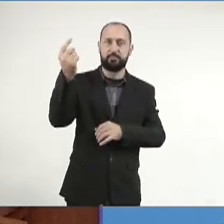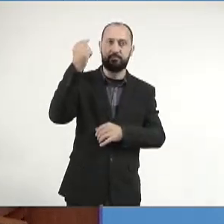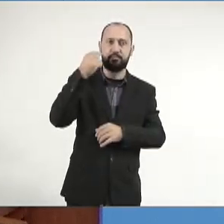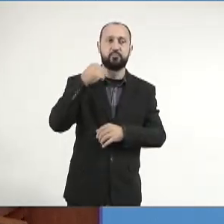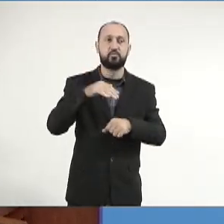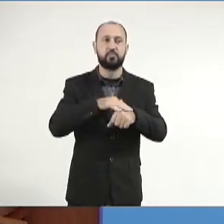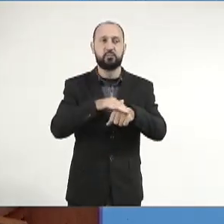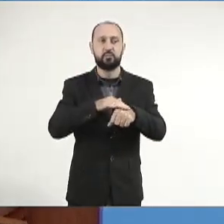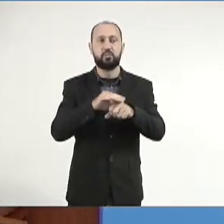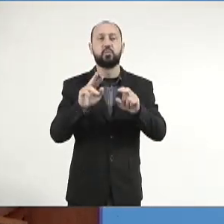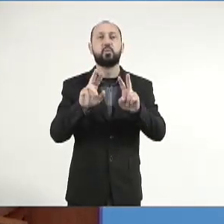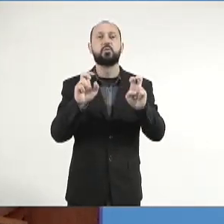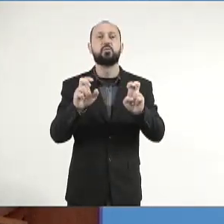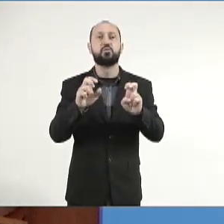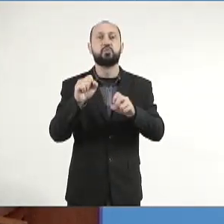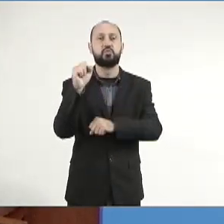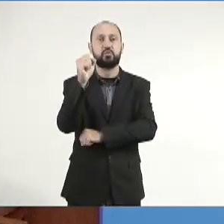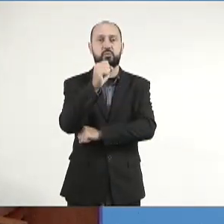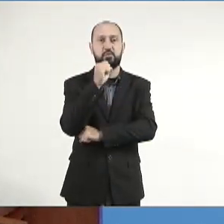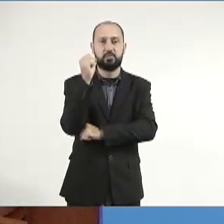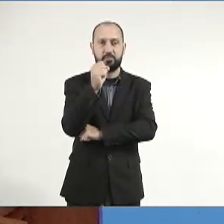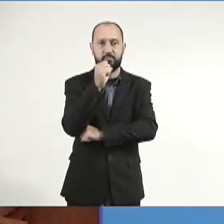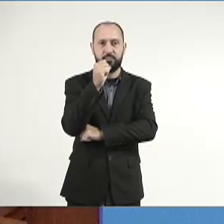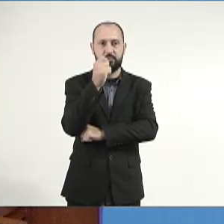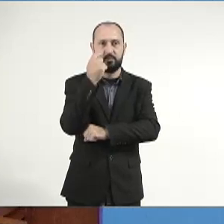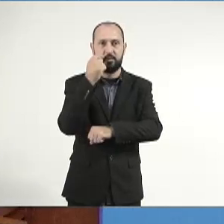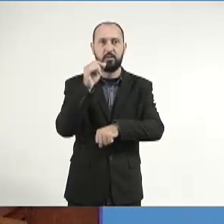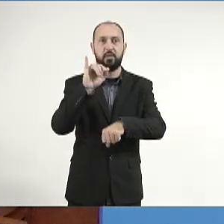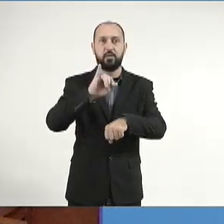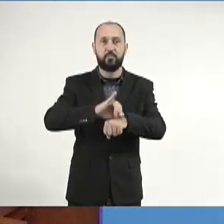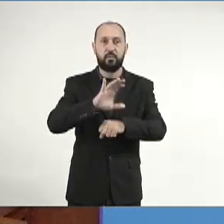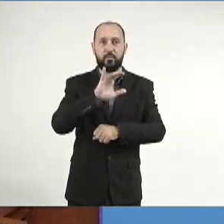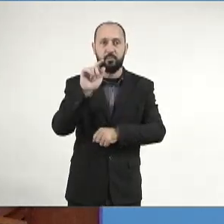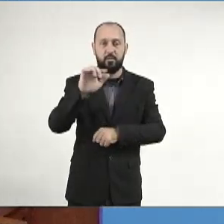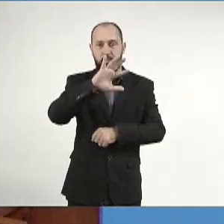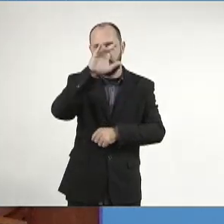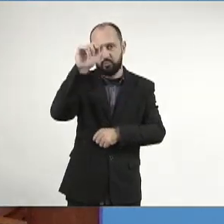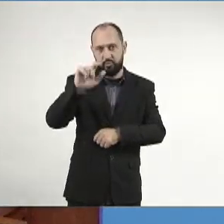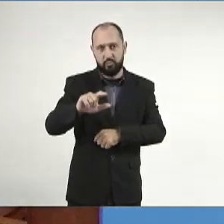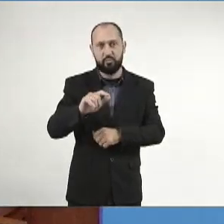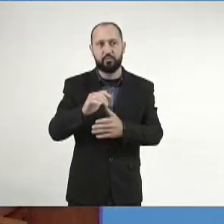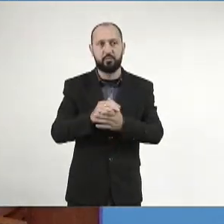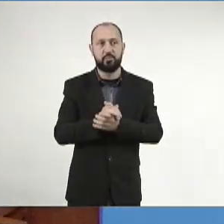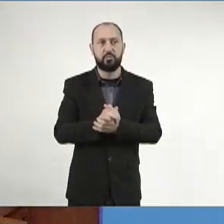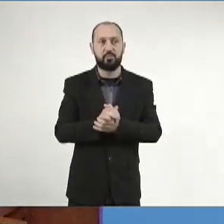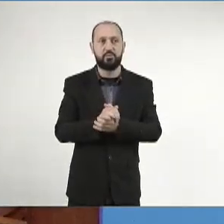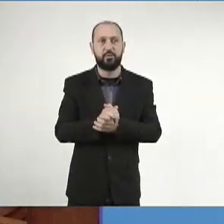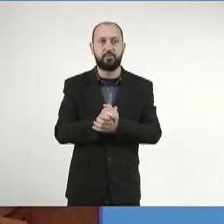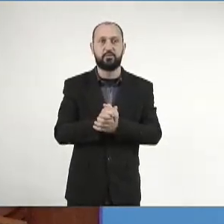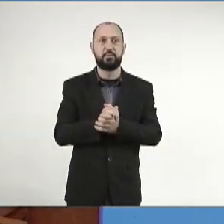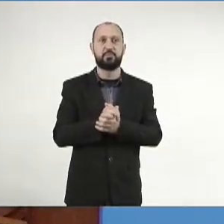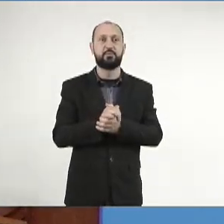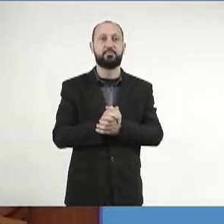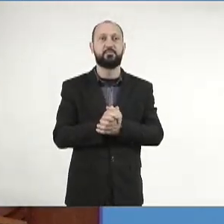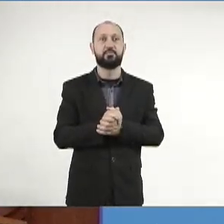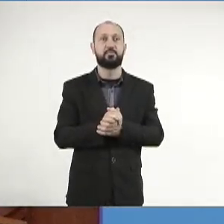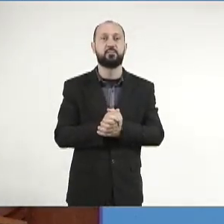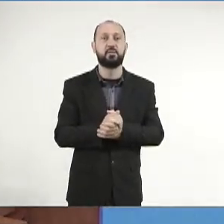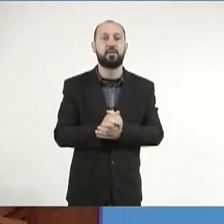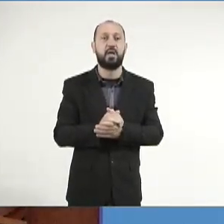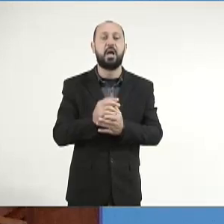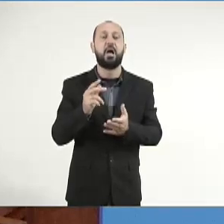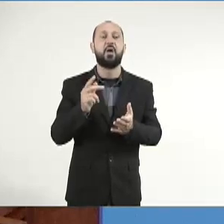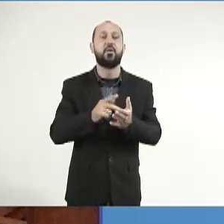de um assunto, de uma questão muito grave que está acontecendo na capital e em todo o Mato Grosso do Sul, que é a